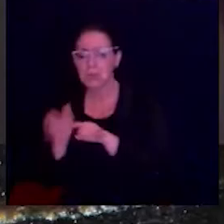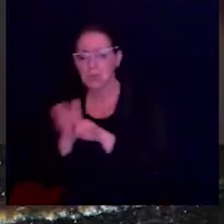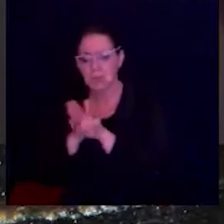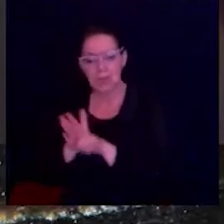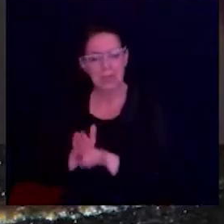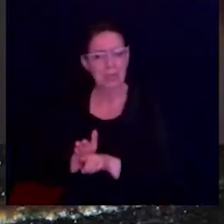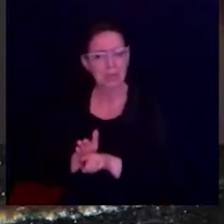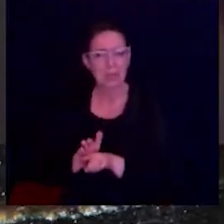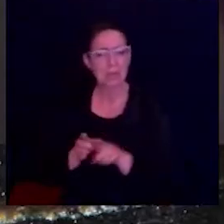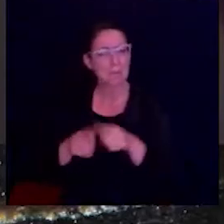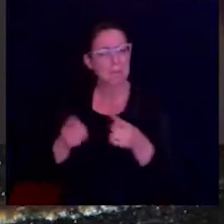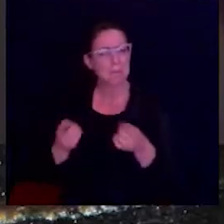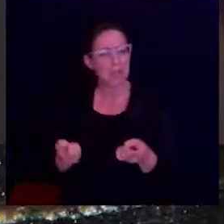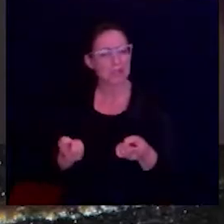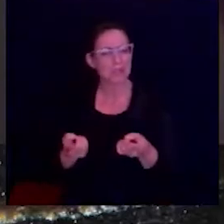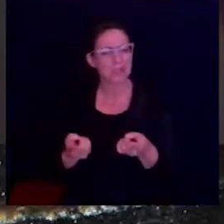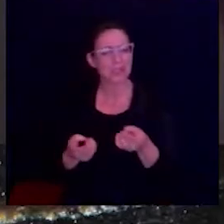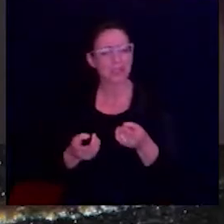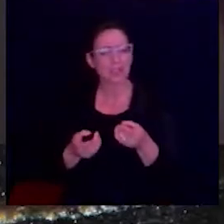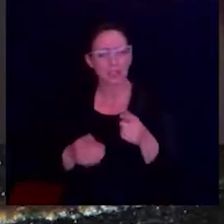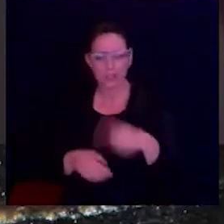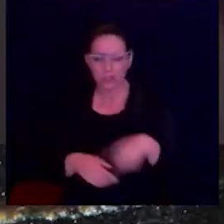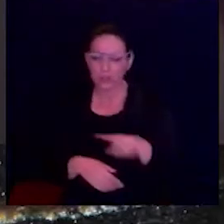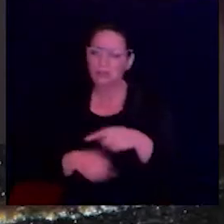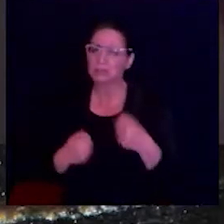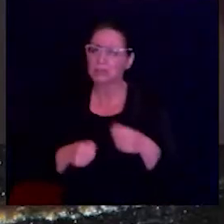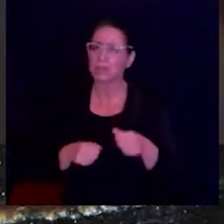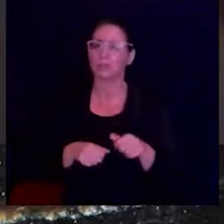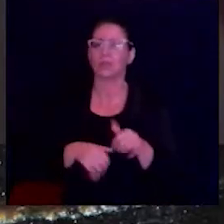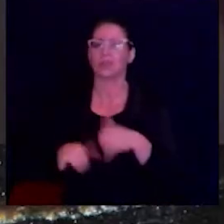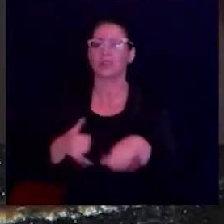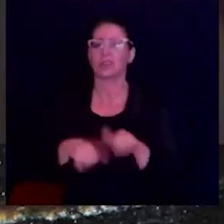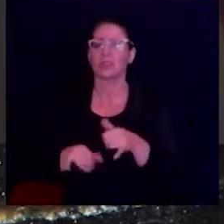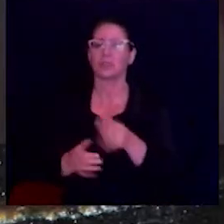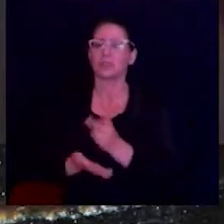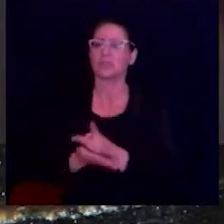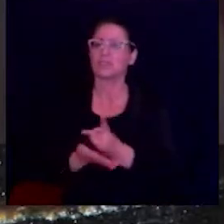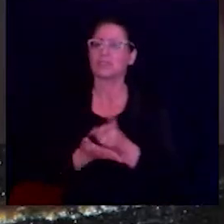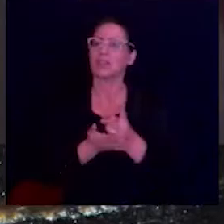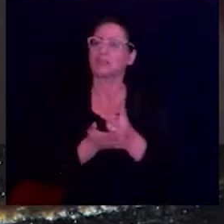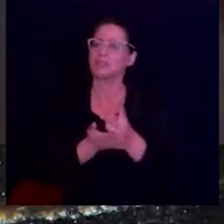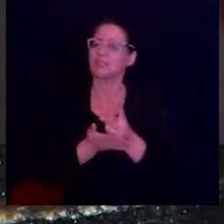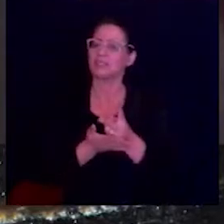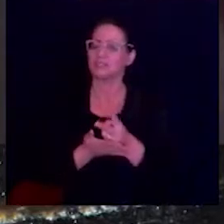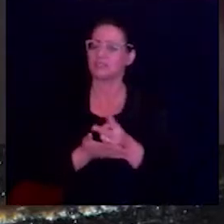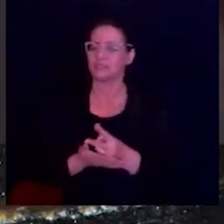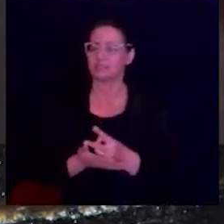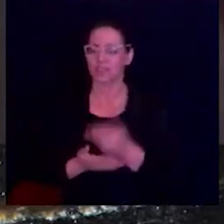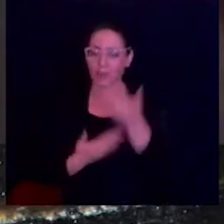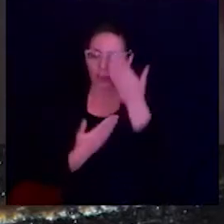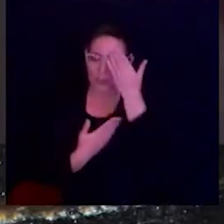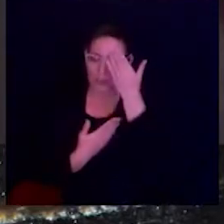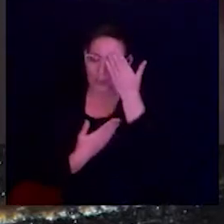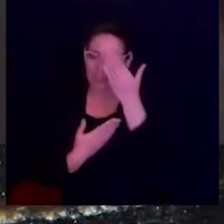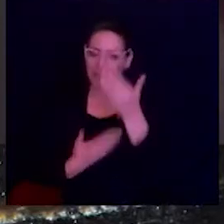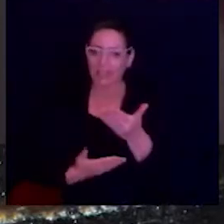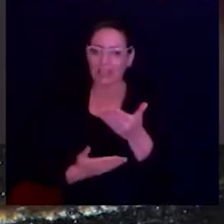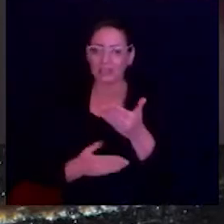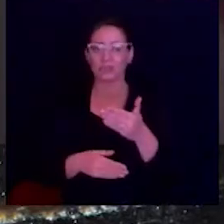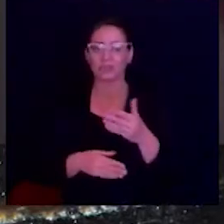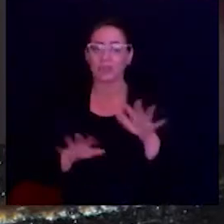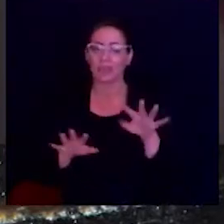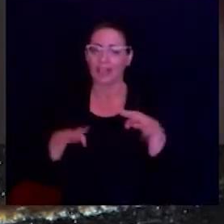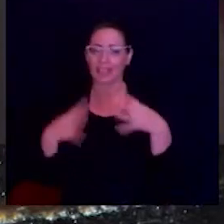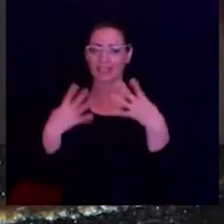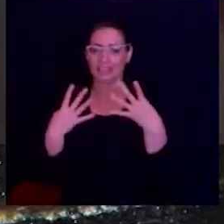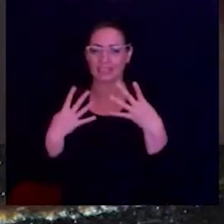queira, mas acima de tudo, seja um químico. Ira Hansen. Muito obrigado pelos minutos de sua